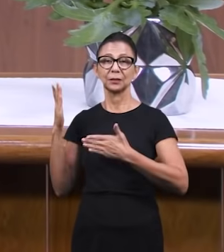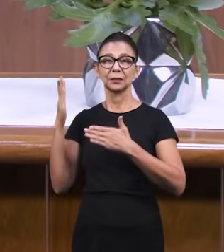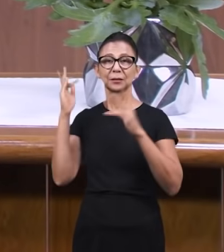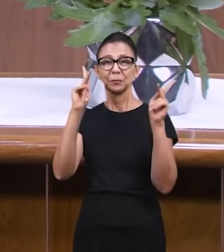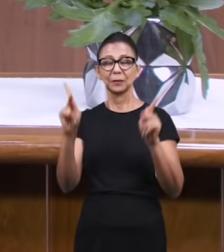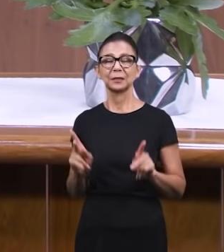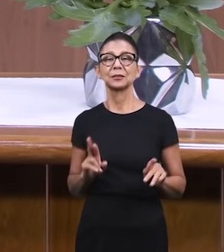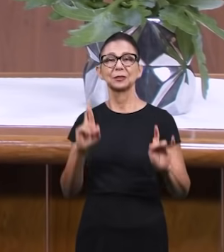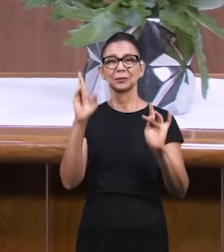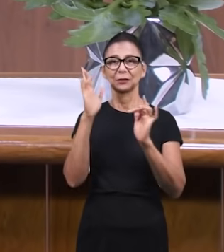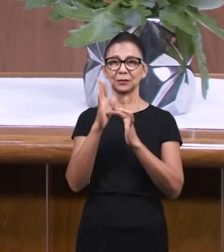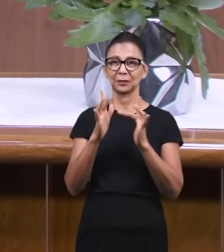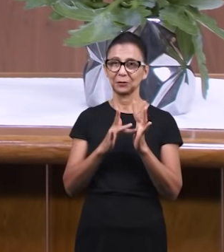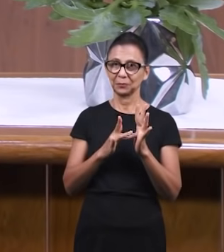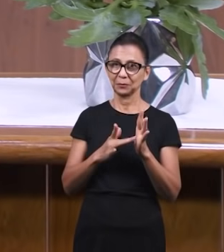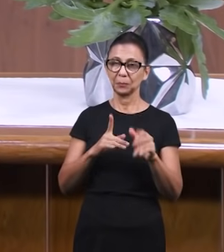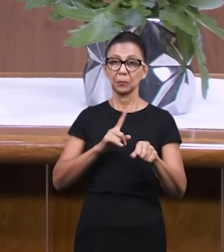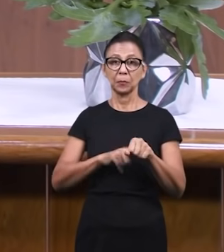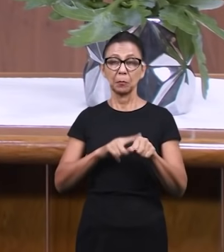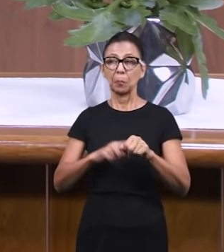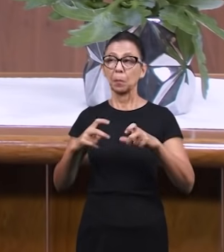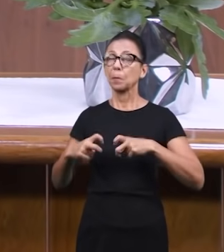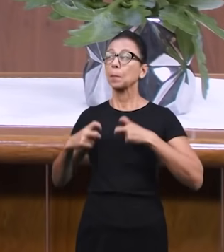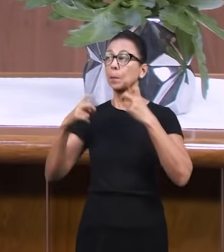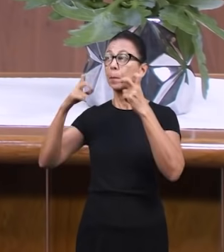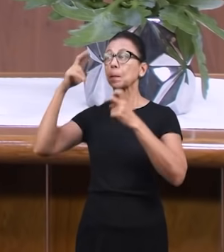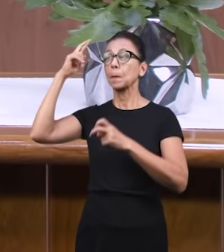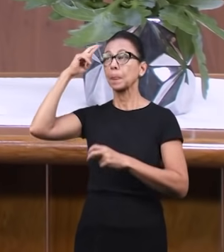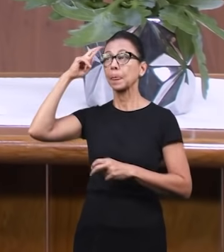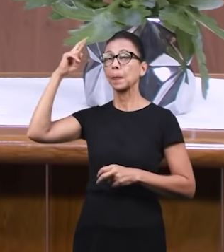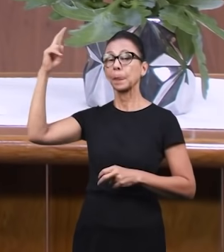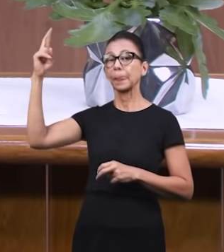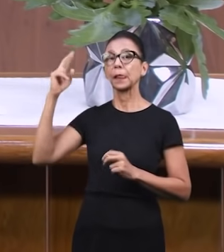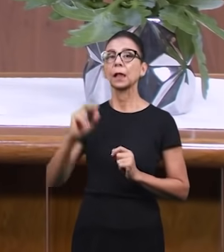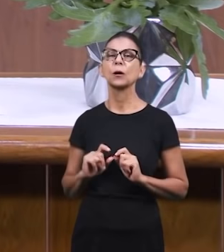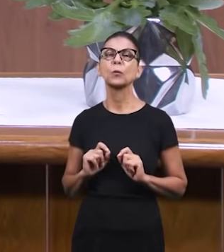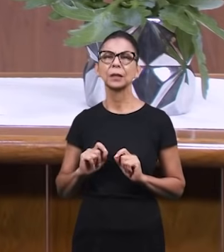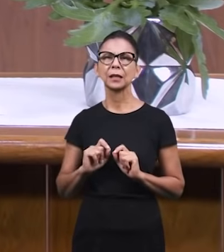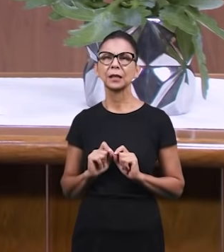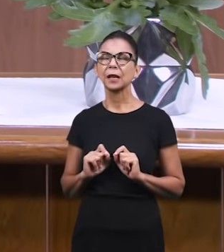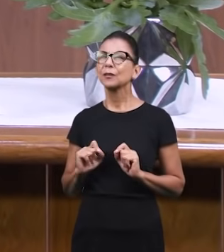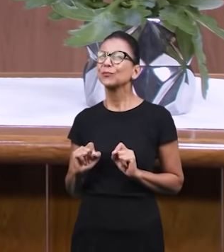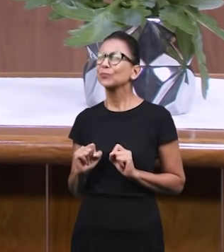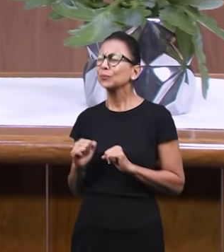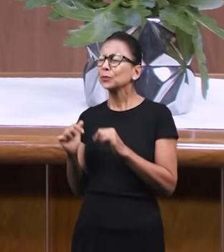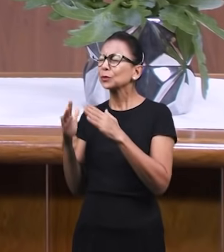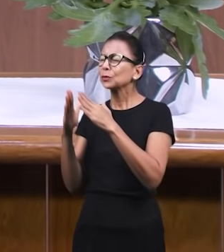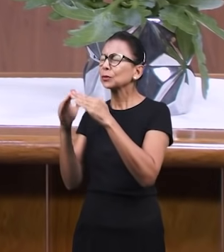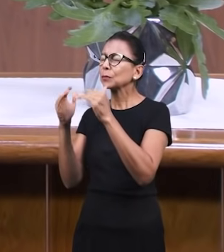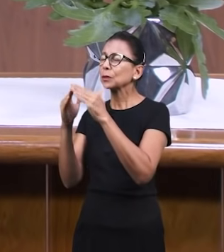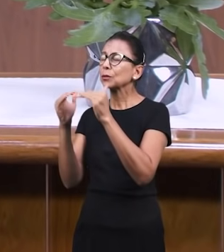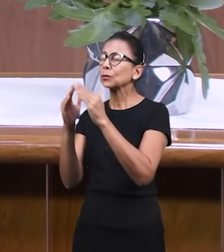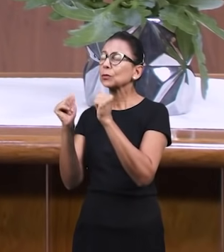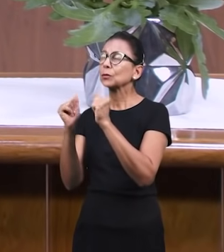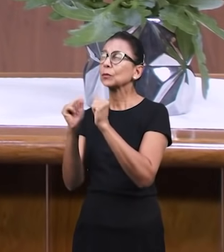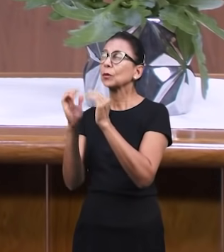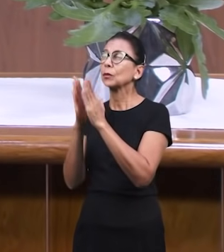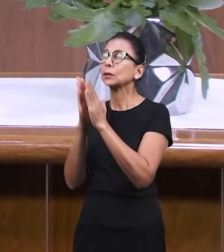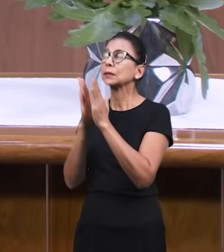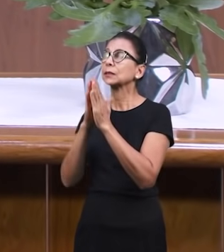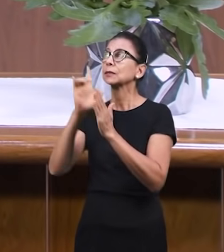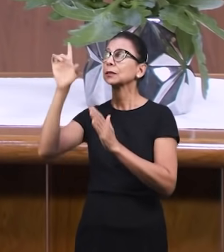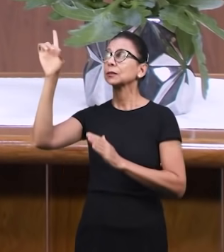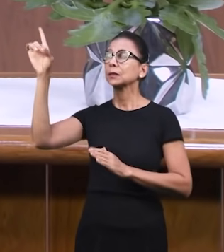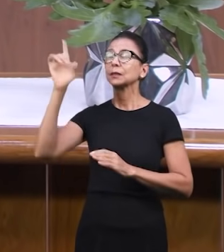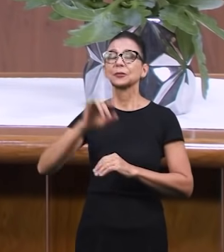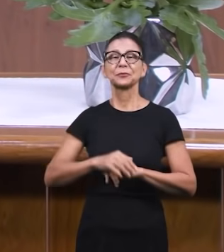Nós faremos agora um clamor ao Senhor. Este clamor é um ato de súplica, de invocação ao nome do nosso Deus.